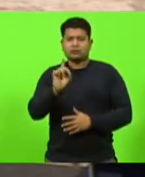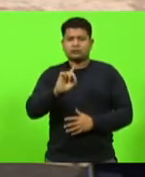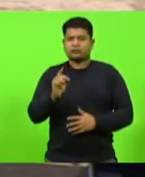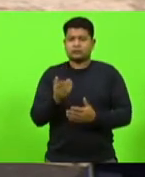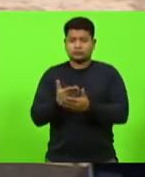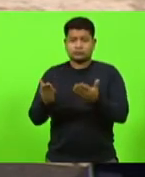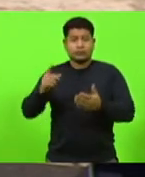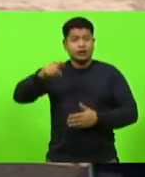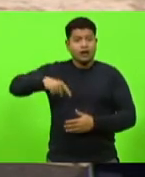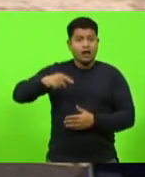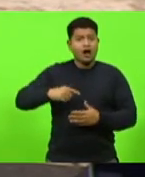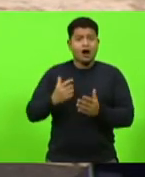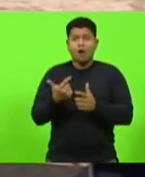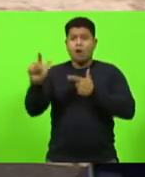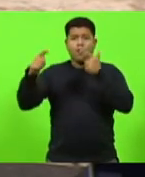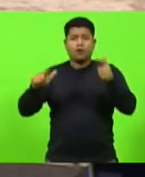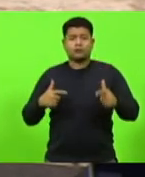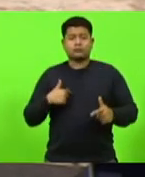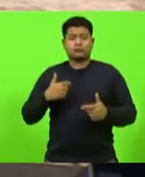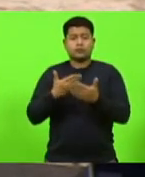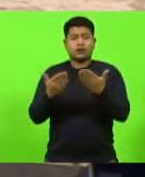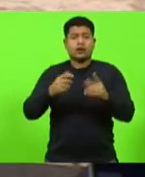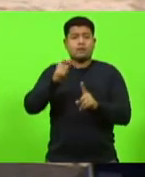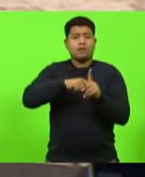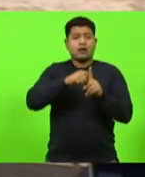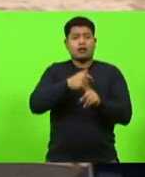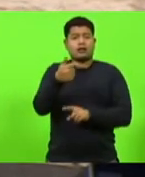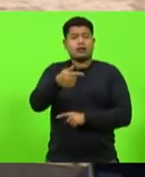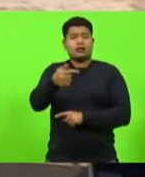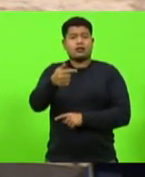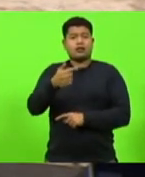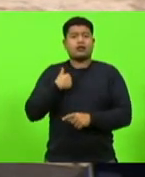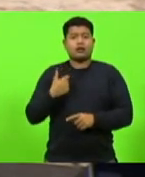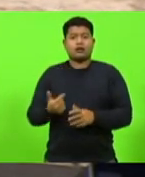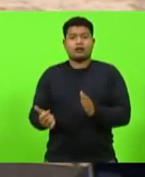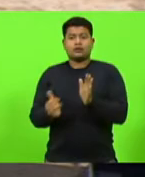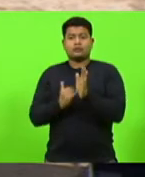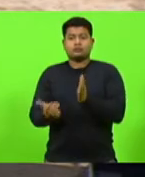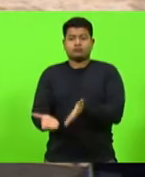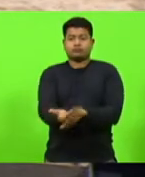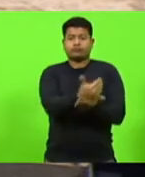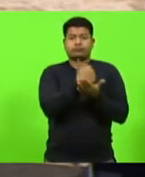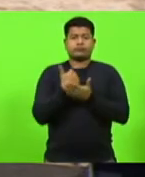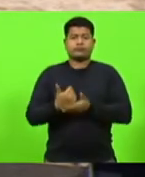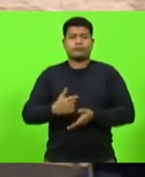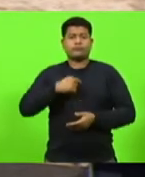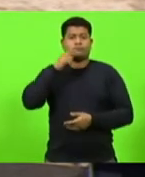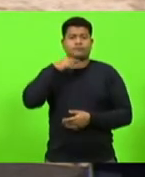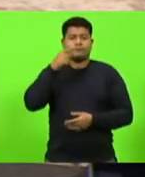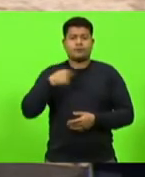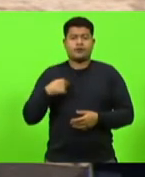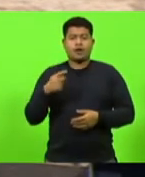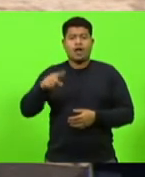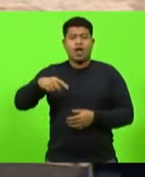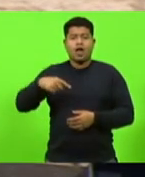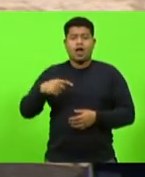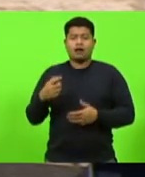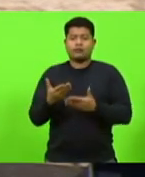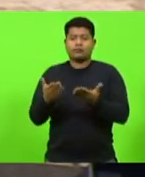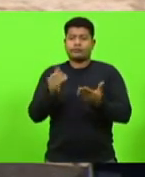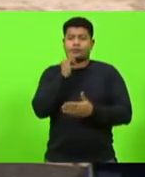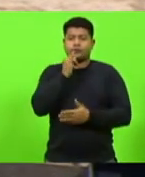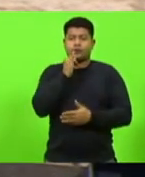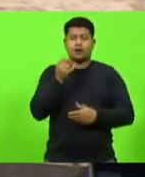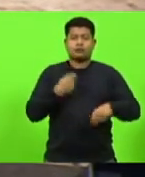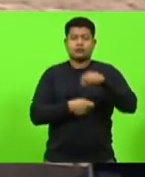deixaram naqueles 7 meses de recolher são as empresas, os comércios com faturamento maior, que já